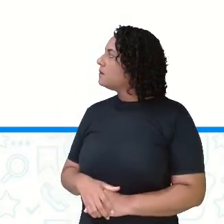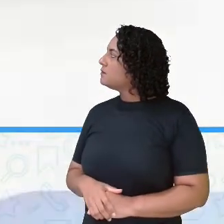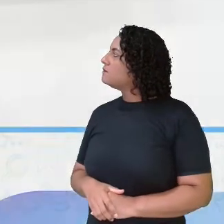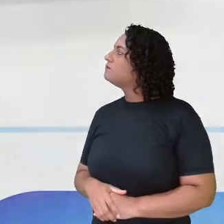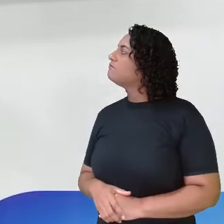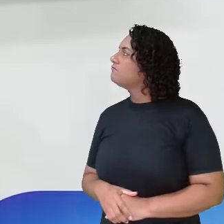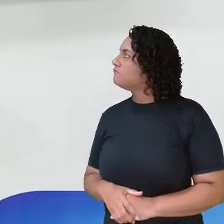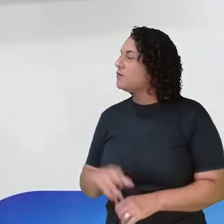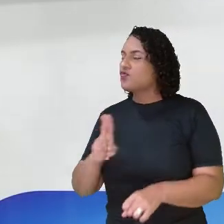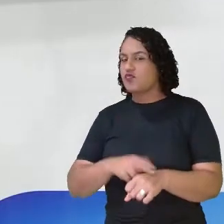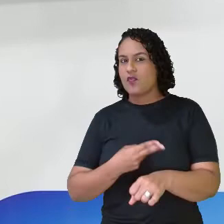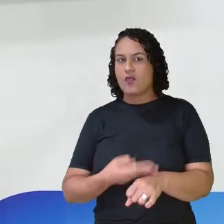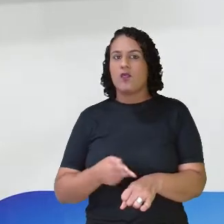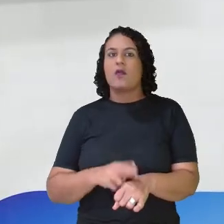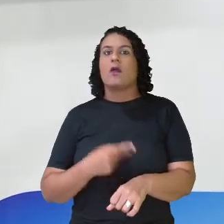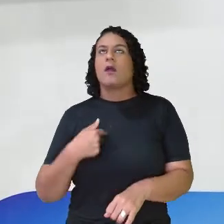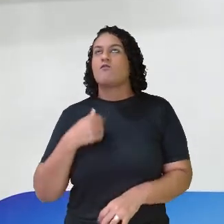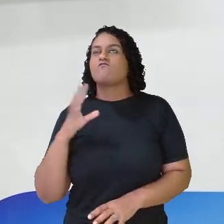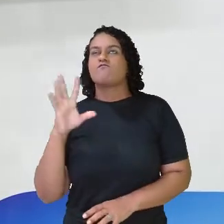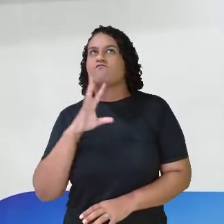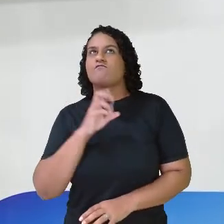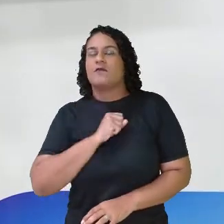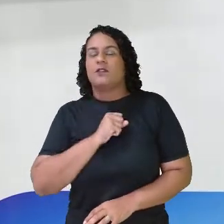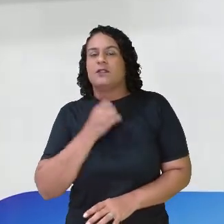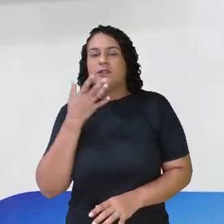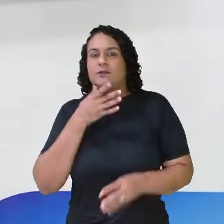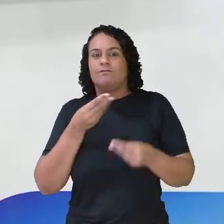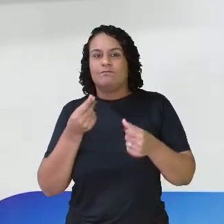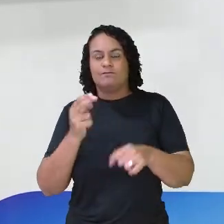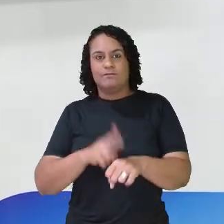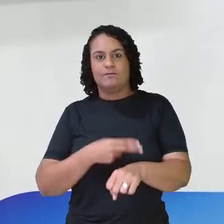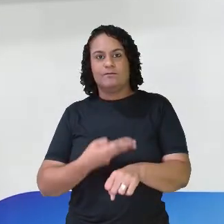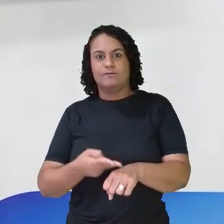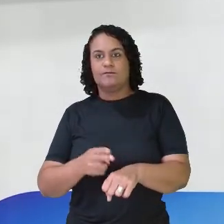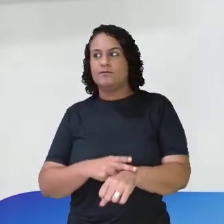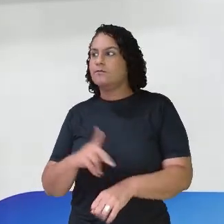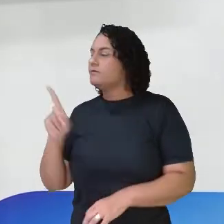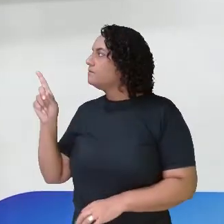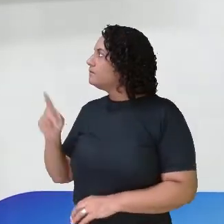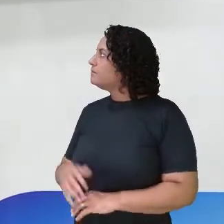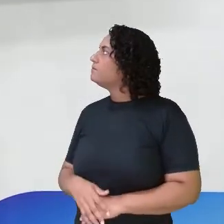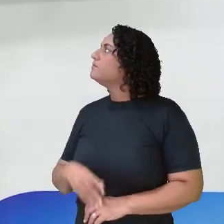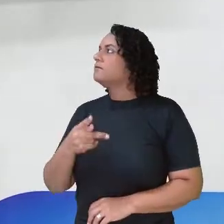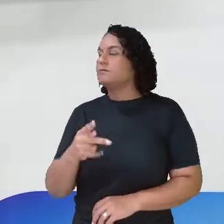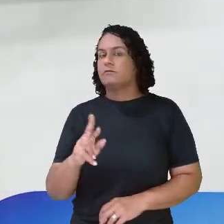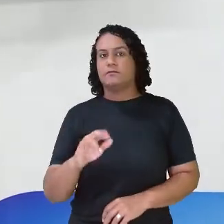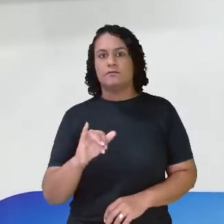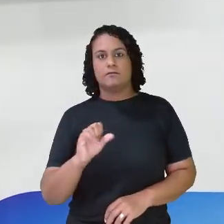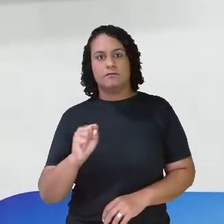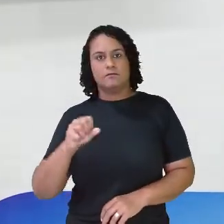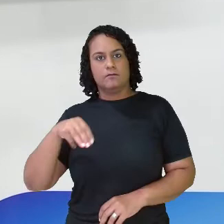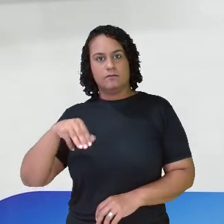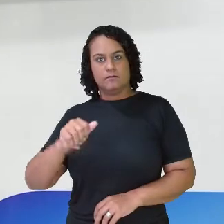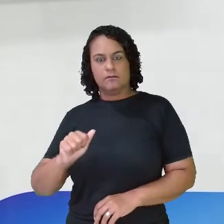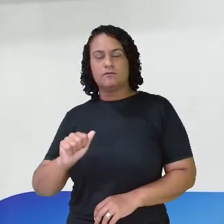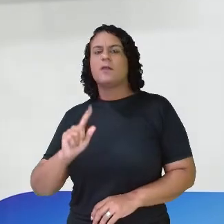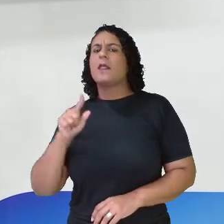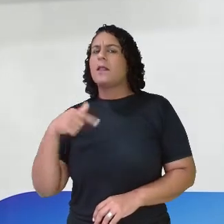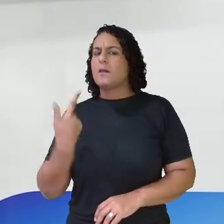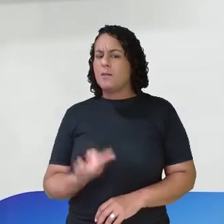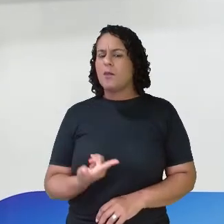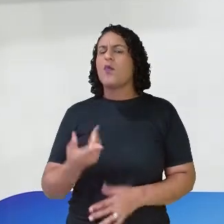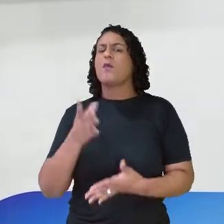embalagem de chocolate aqui. Eu amo esse chocolate. Formato de prisma, certo? A gente vai